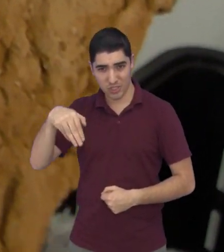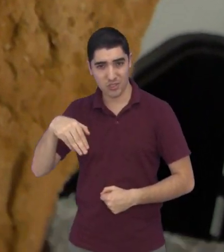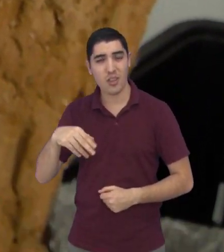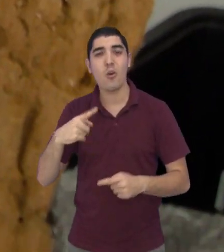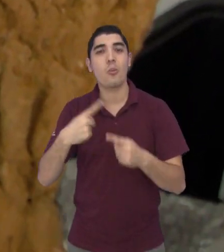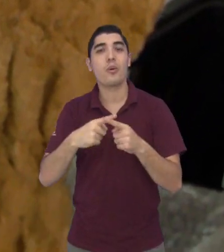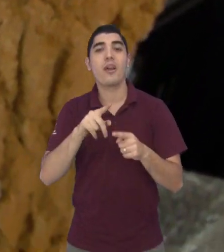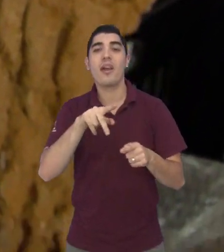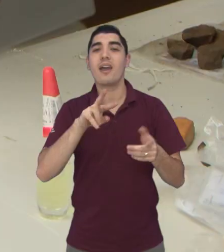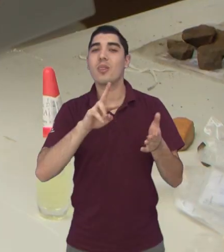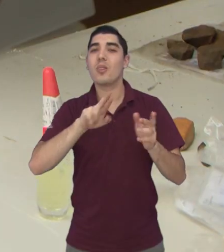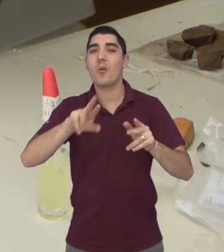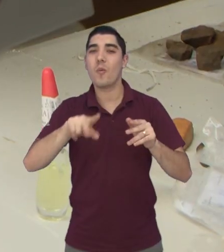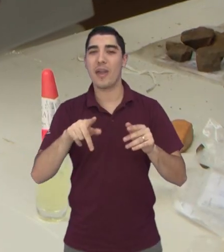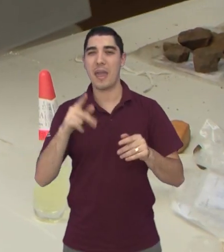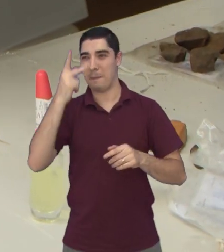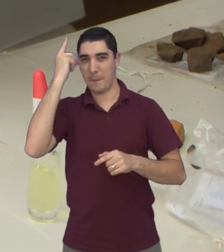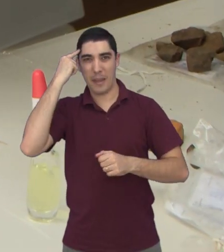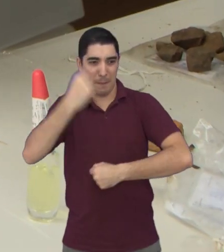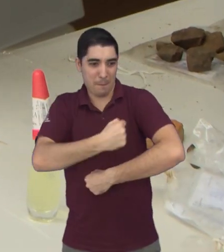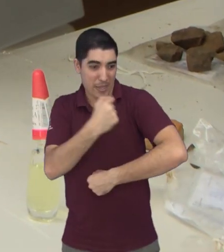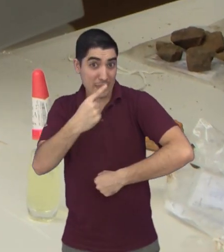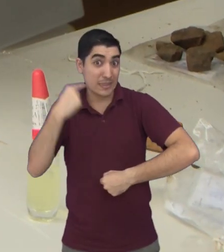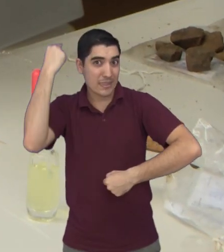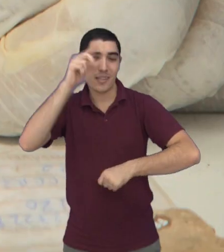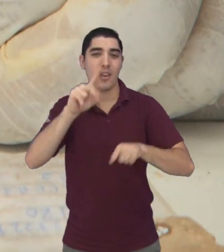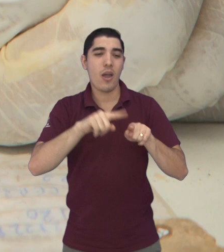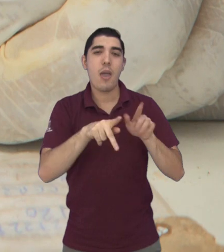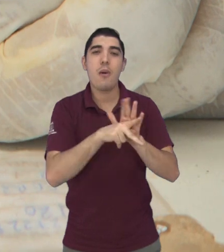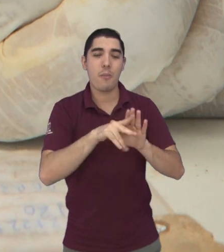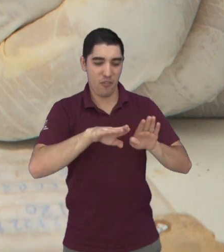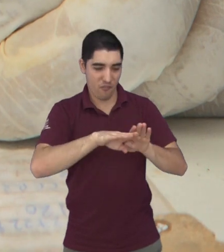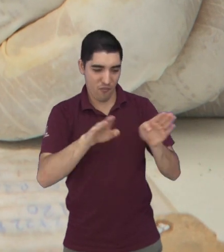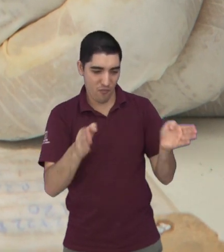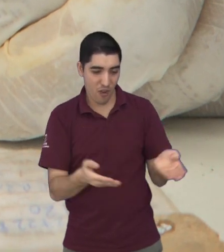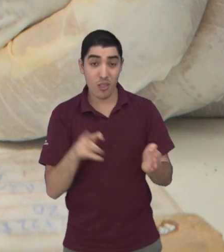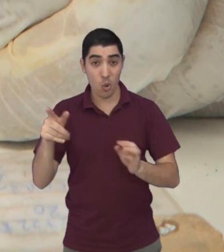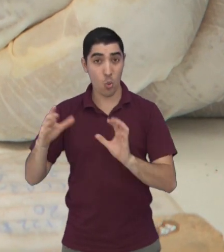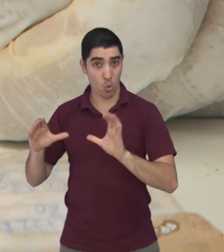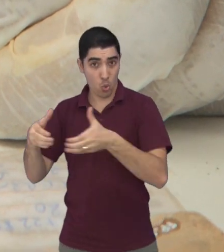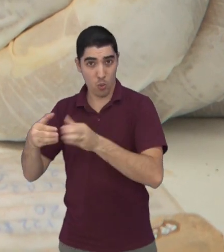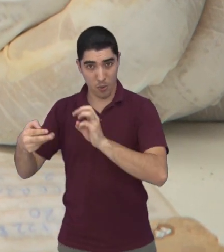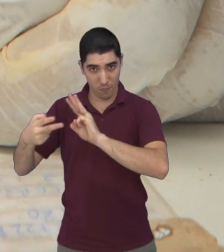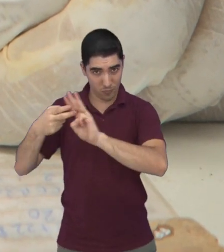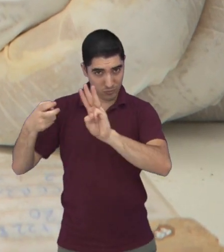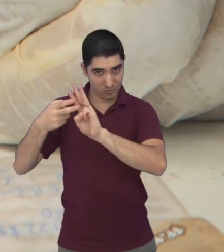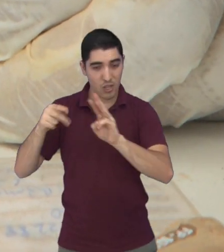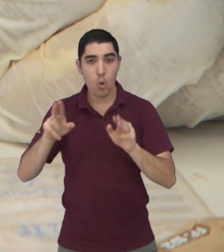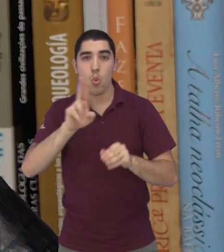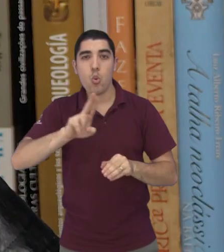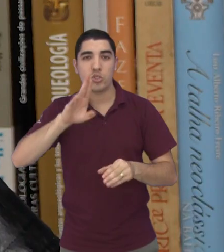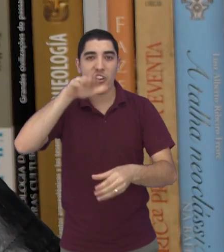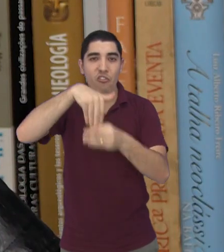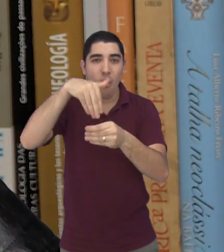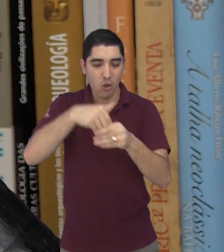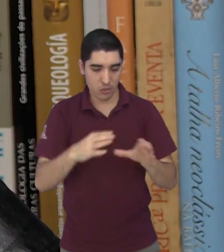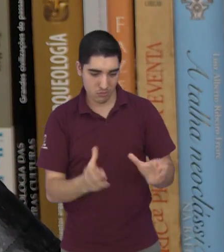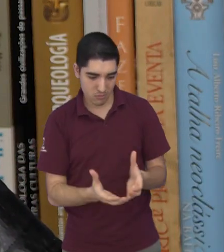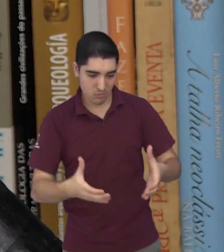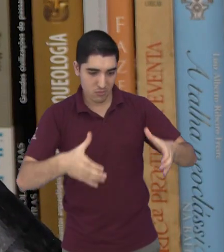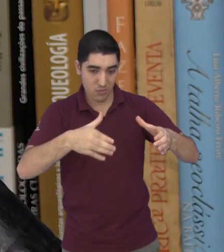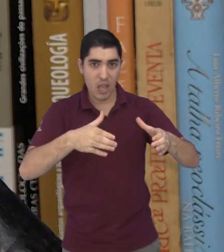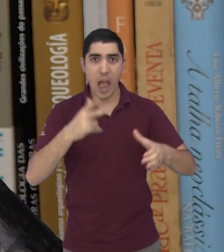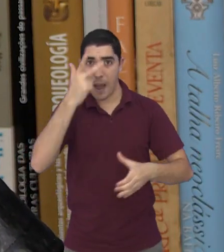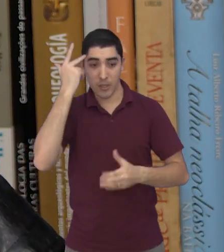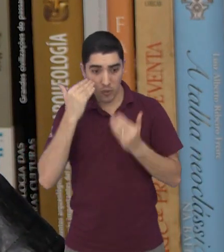indígena encontrada no Putim, antes desse último achado, que a população nos anos 40 viu um corpo ali dentro e construiu uma capelinha em